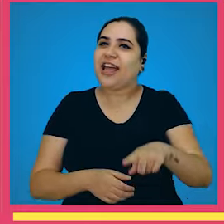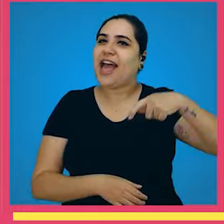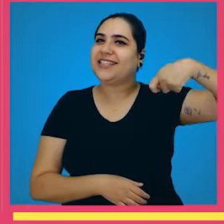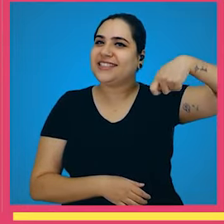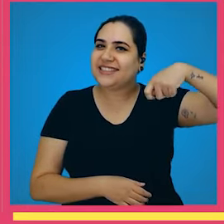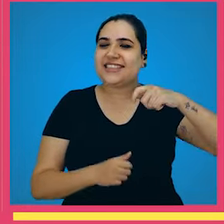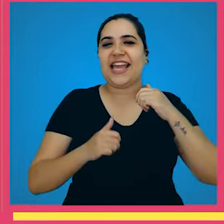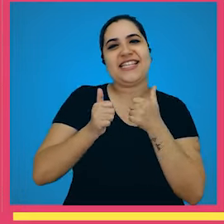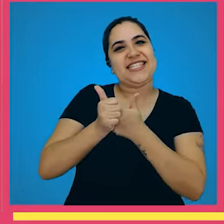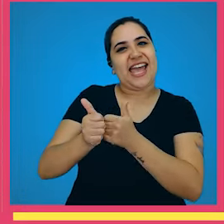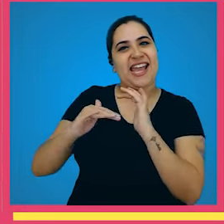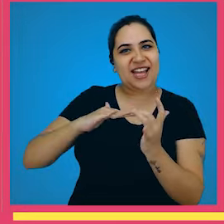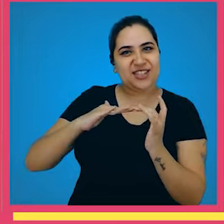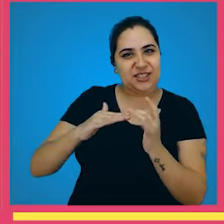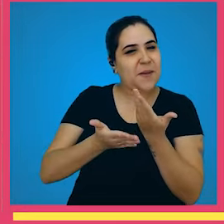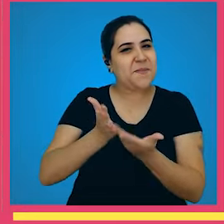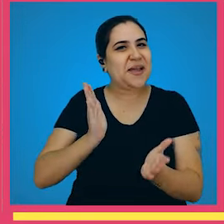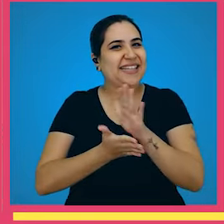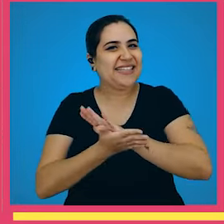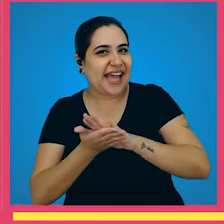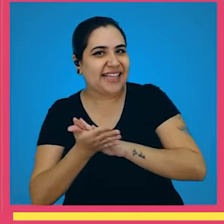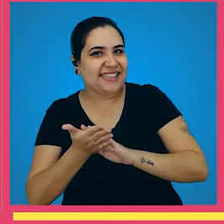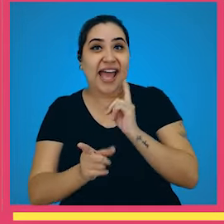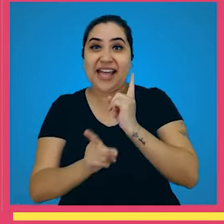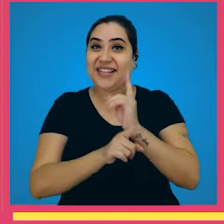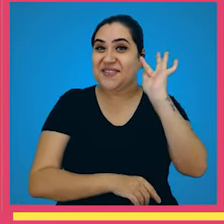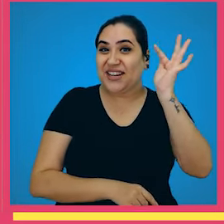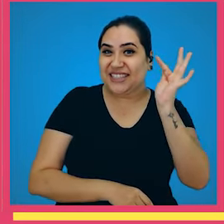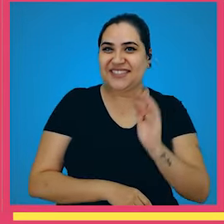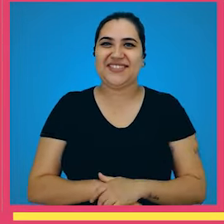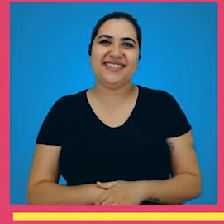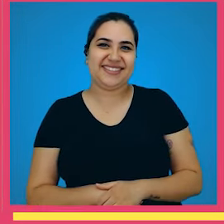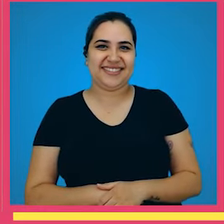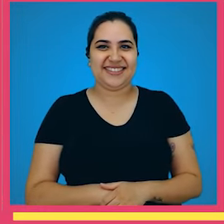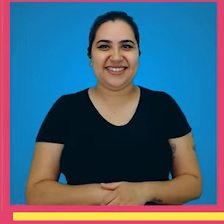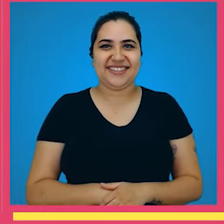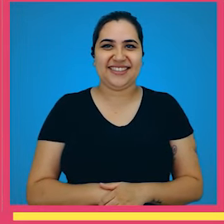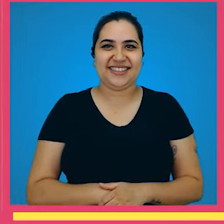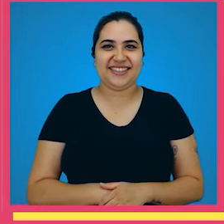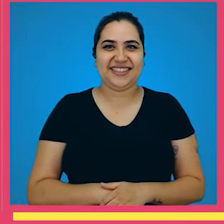já ativa o sininho, segue a gente nas redes sociais para não perder nada. Até a próxima!